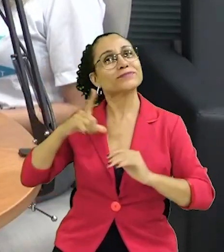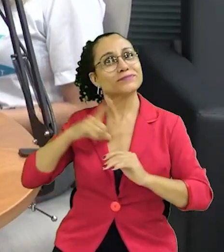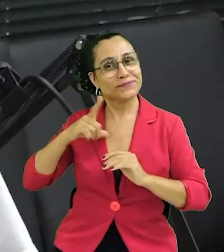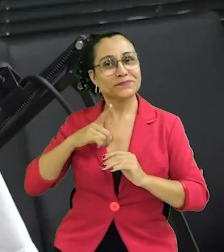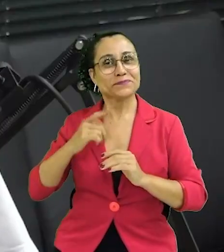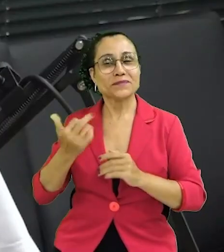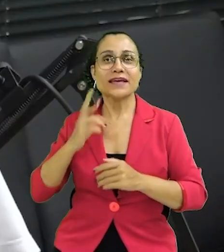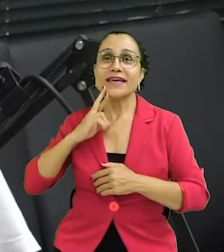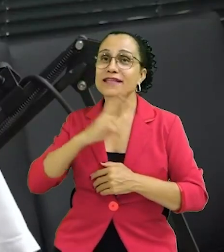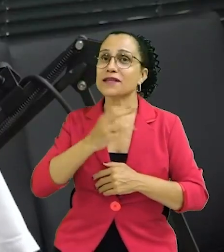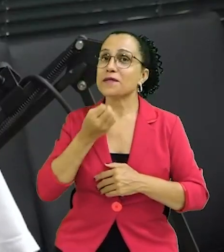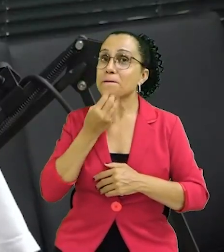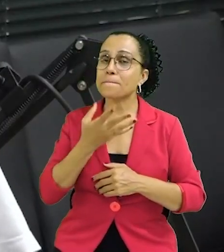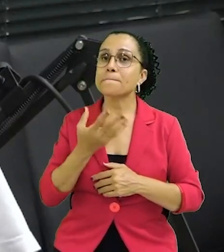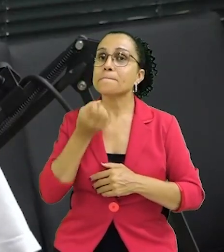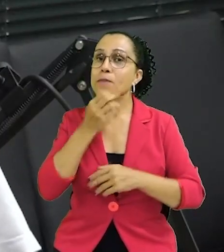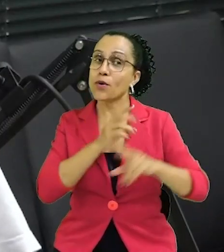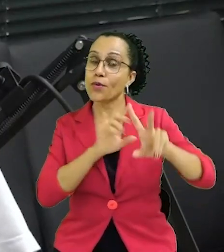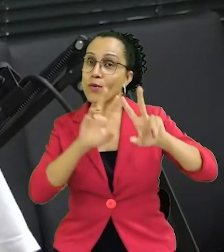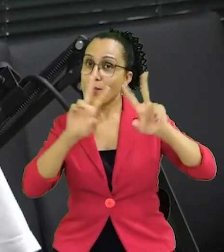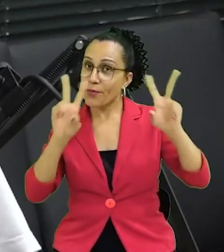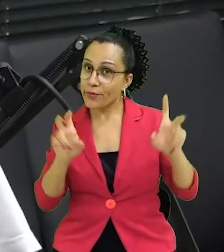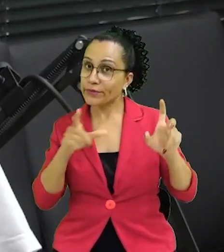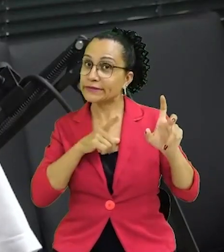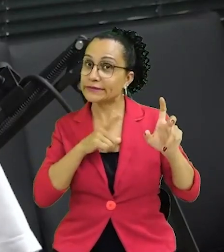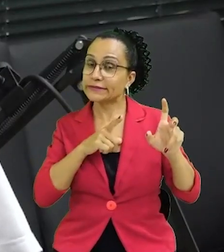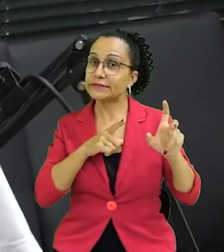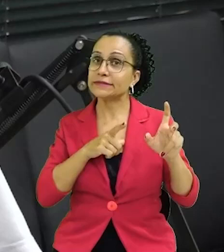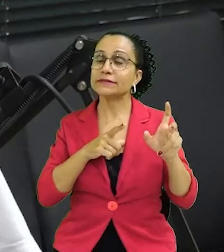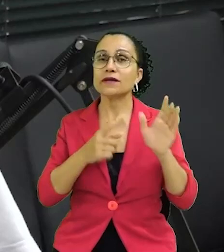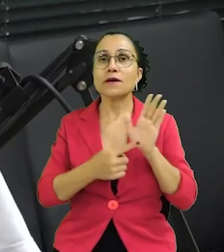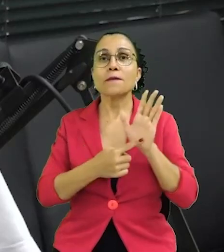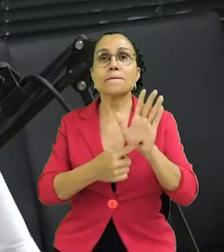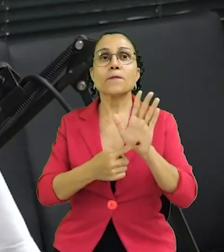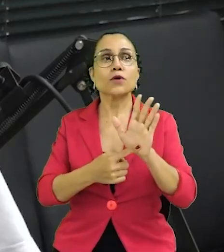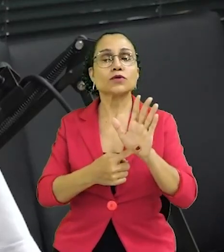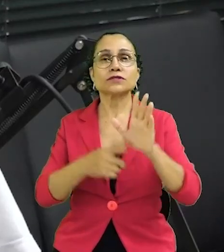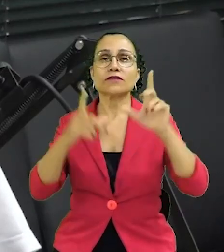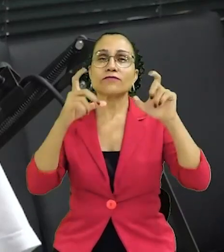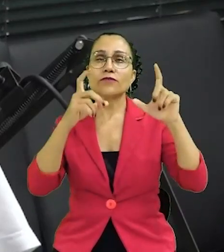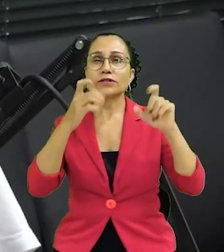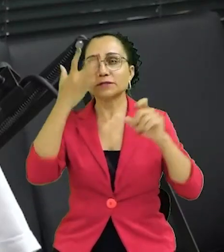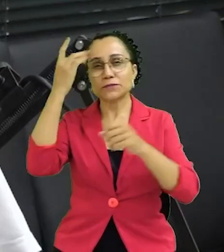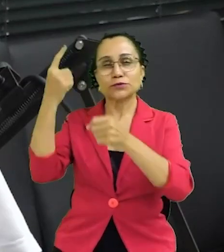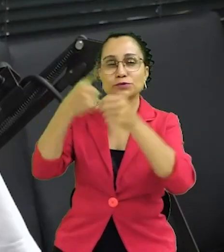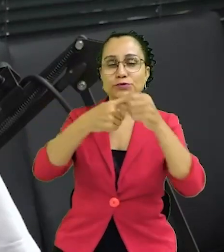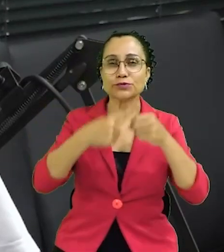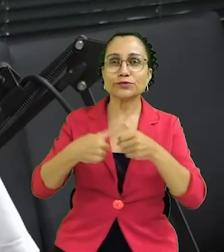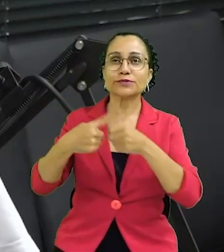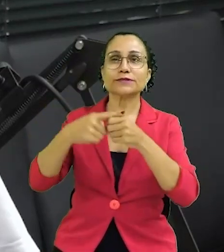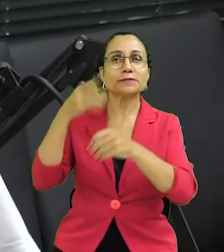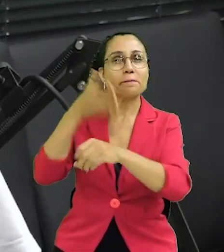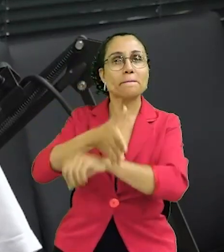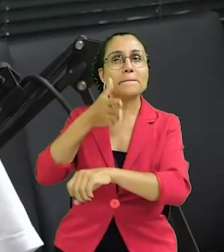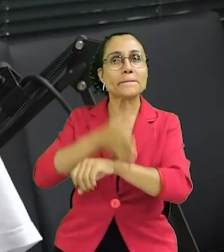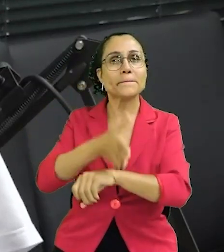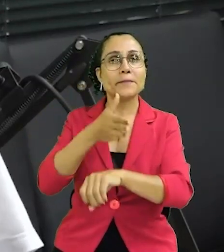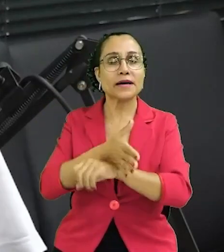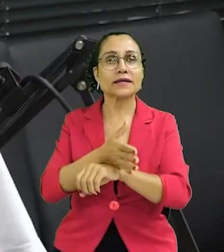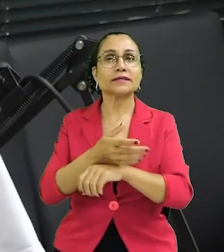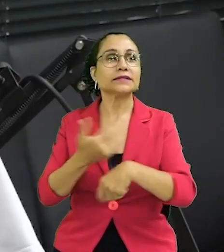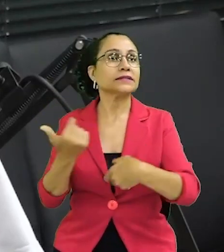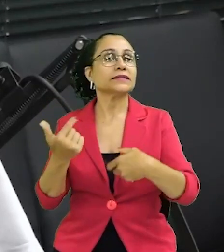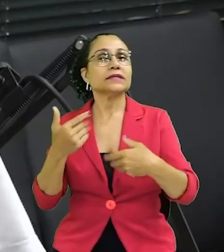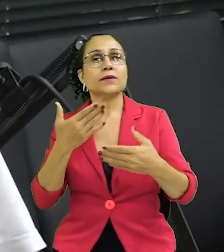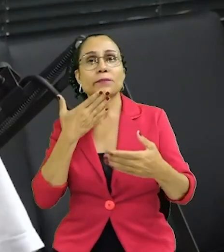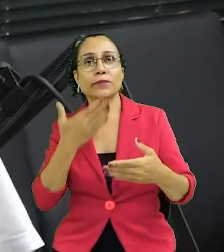muito legal, abrindo um parênteses, é muito legal receber as fotos da galera do interior, o pessoal participativo, e toda